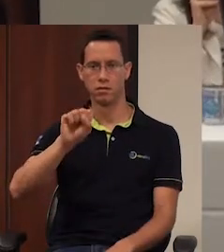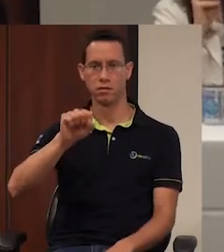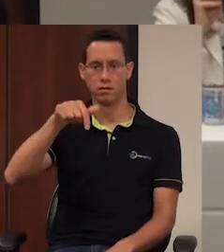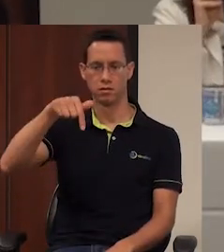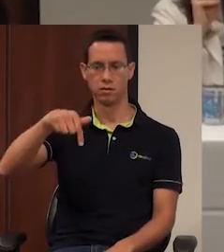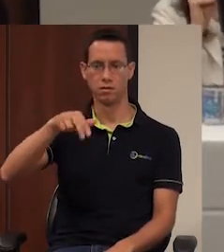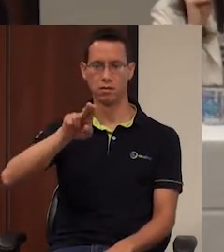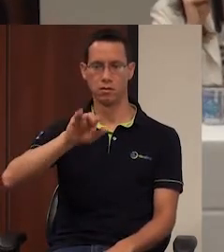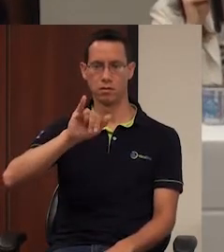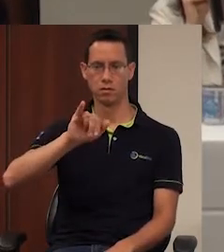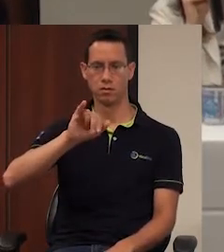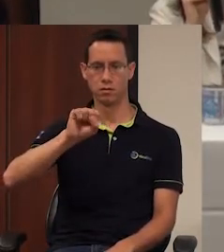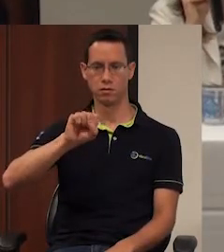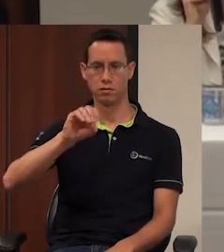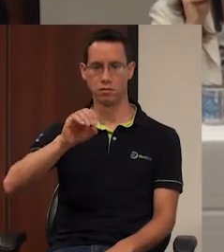mecanismo?